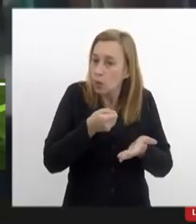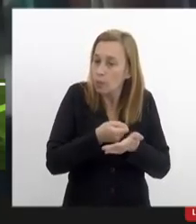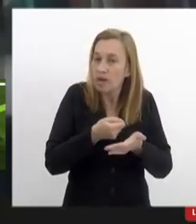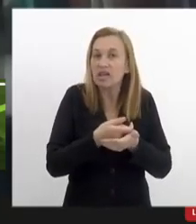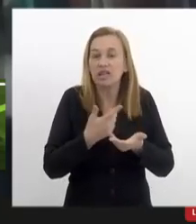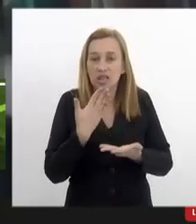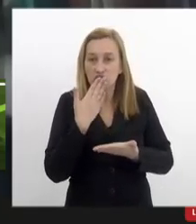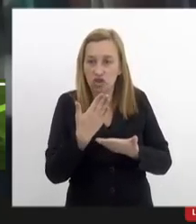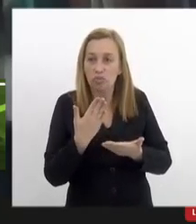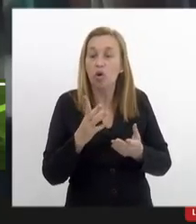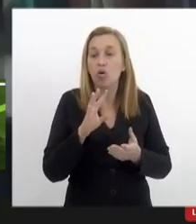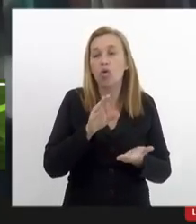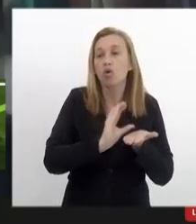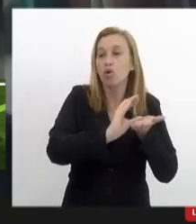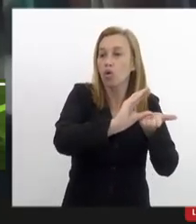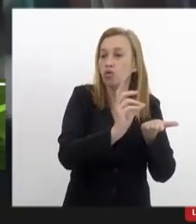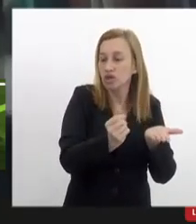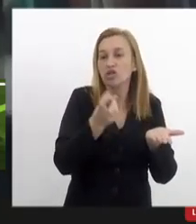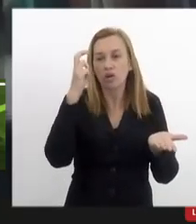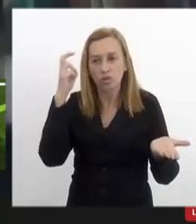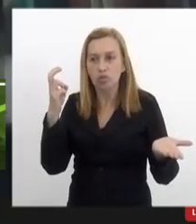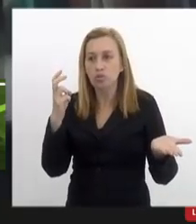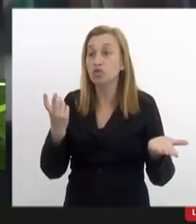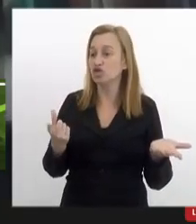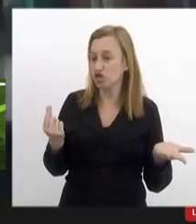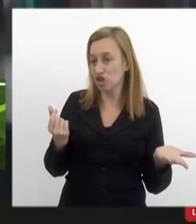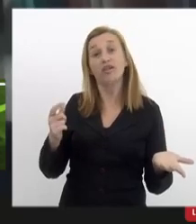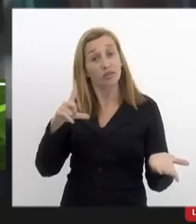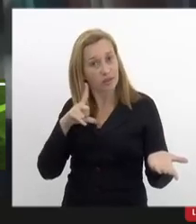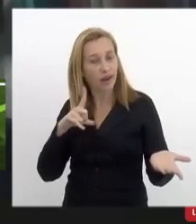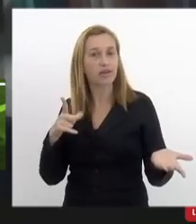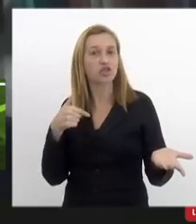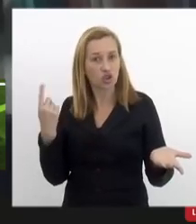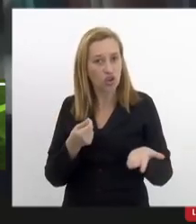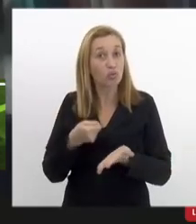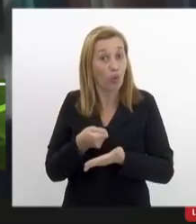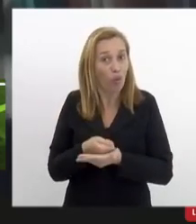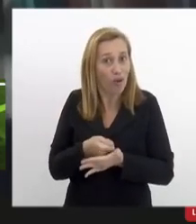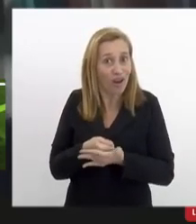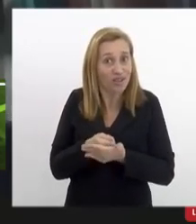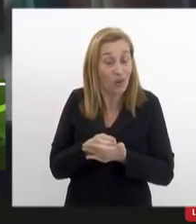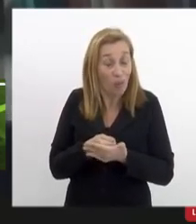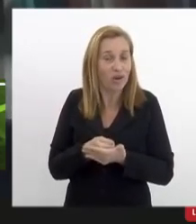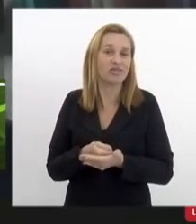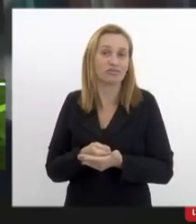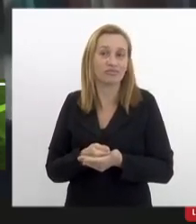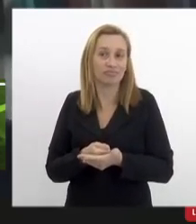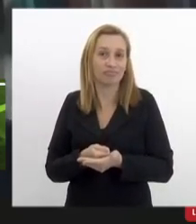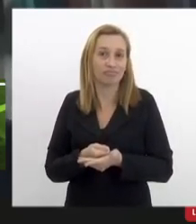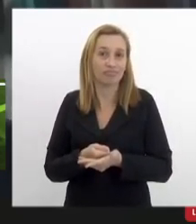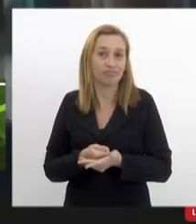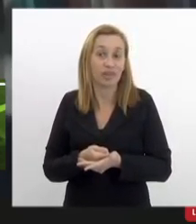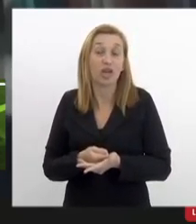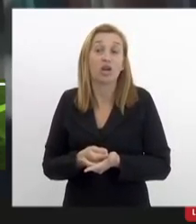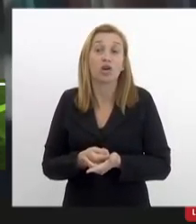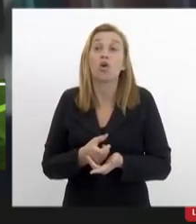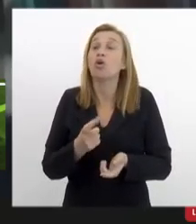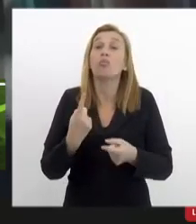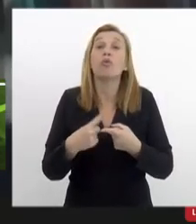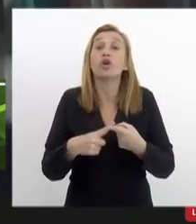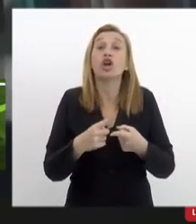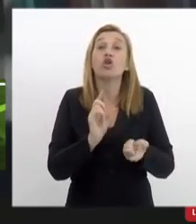O Fundo Estadual de Cultura, por exemplo, tem dinheiro. Nós estamos cobrando mesmo, entendeu? Por que que esse dinheiro